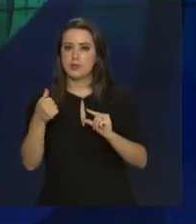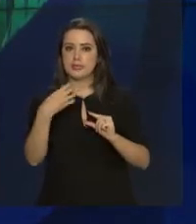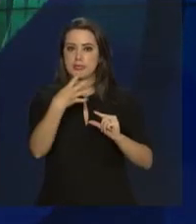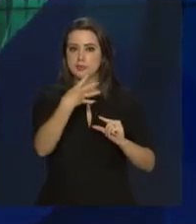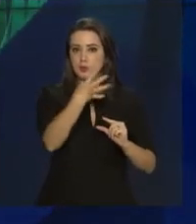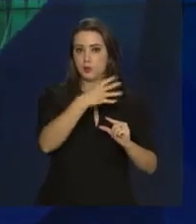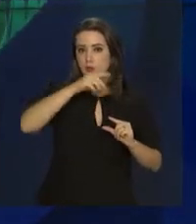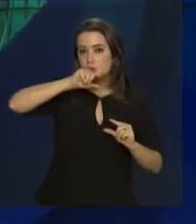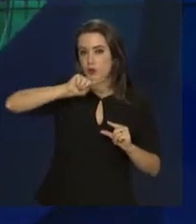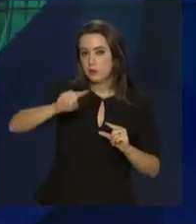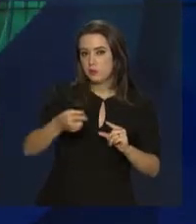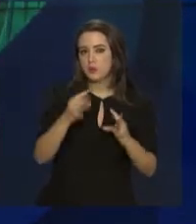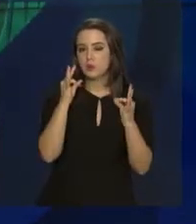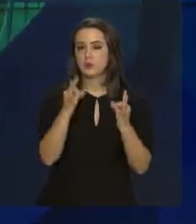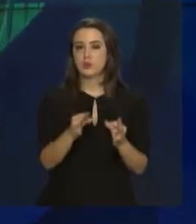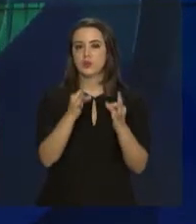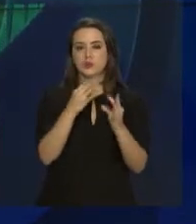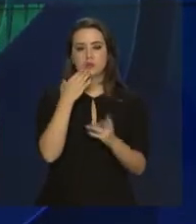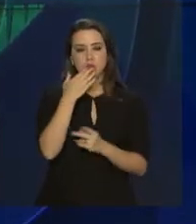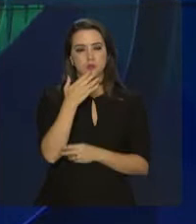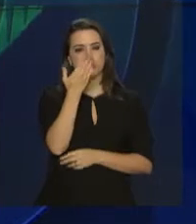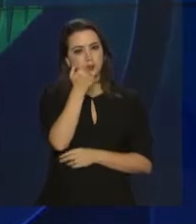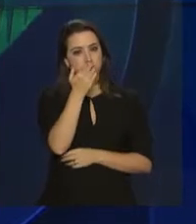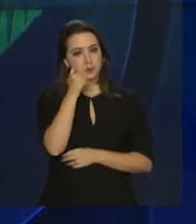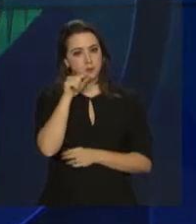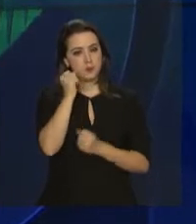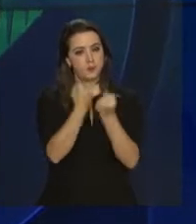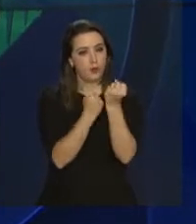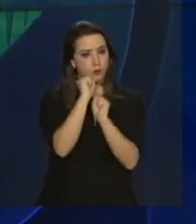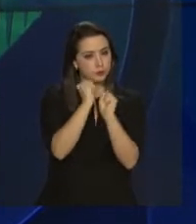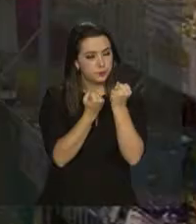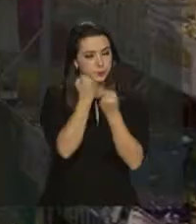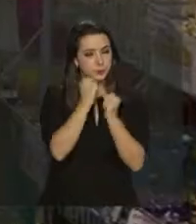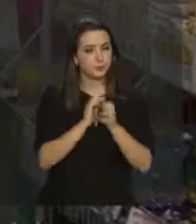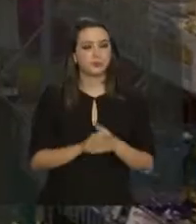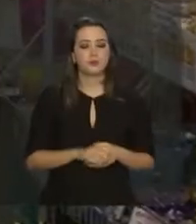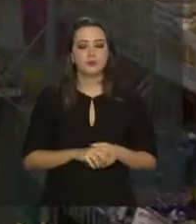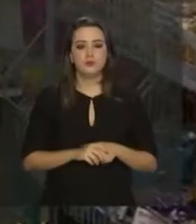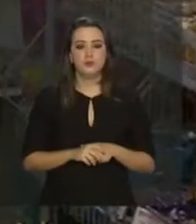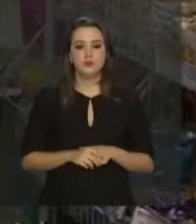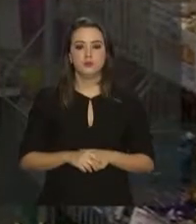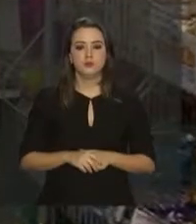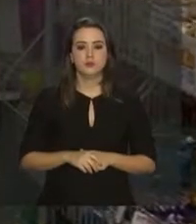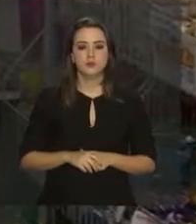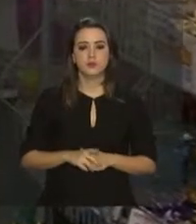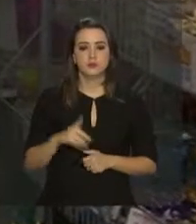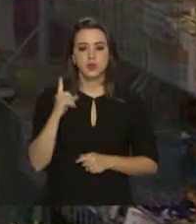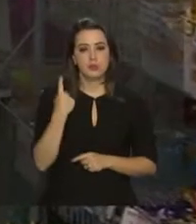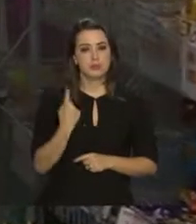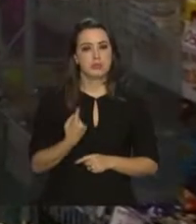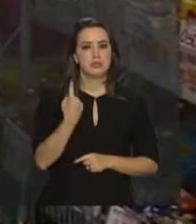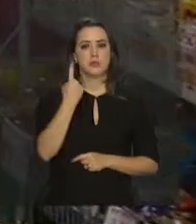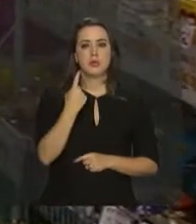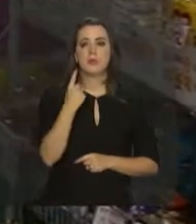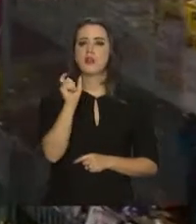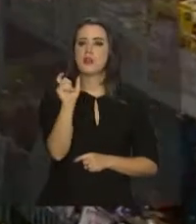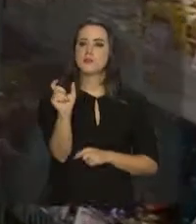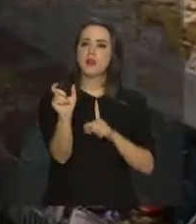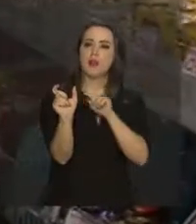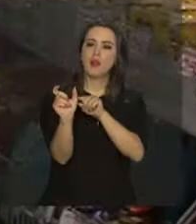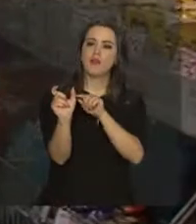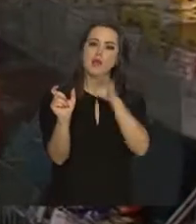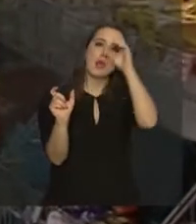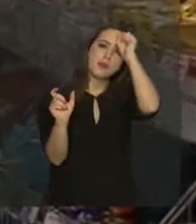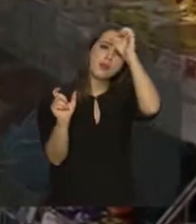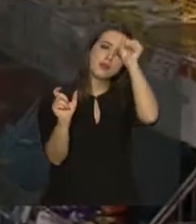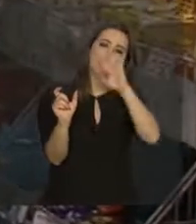até 2022 nos alimentos industrializados uma das primeiras palavras que a filha da rosa